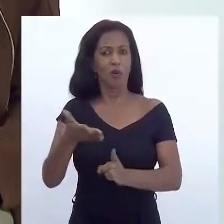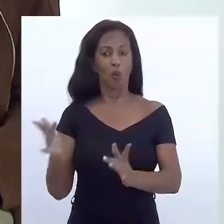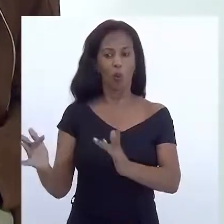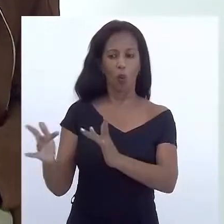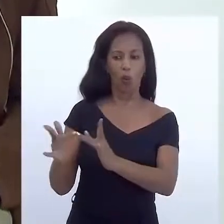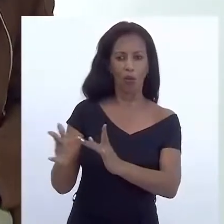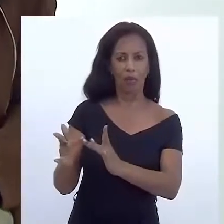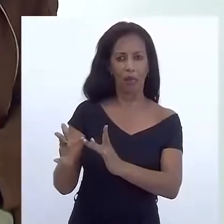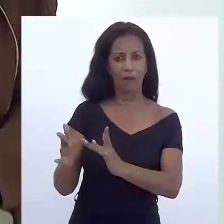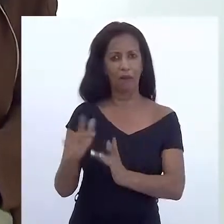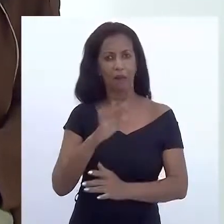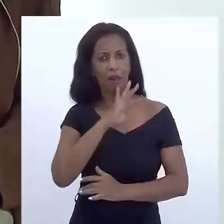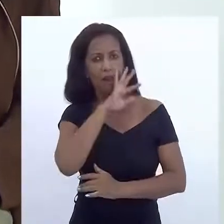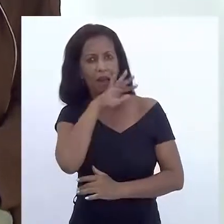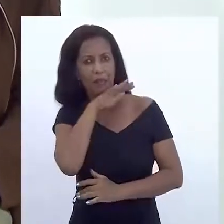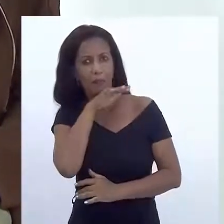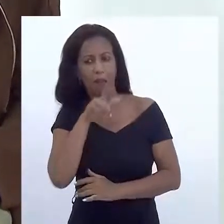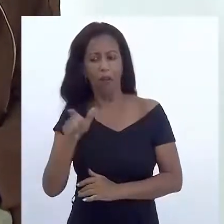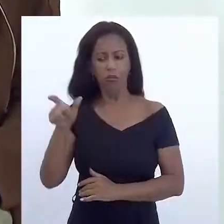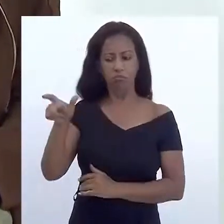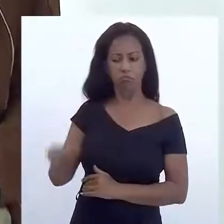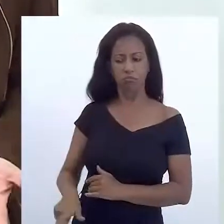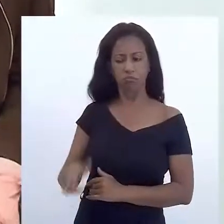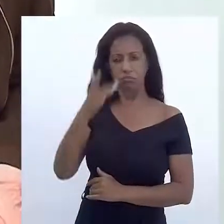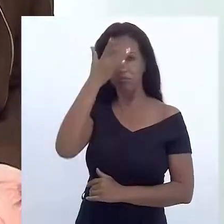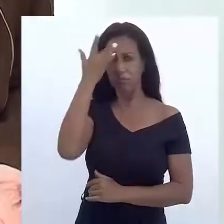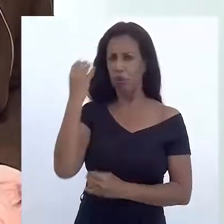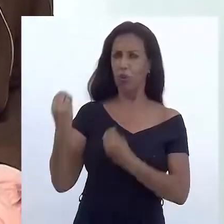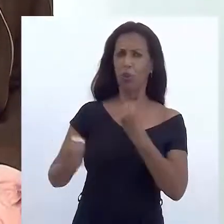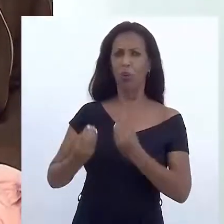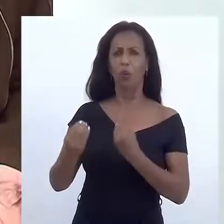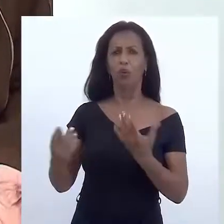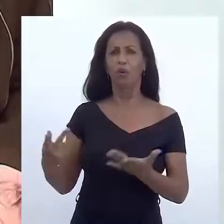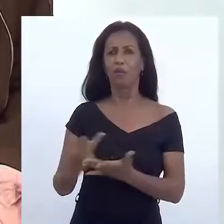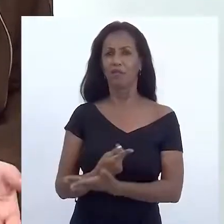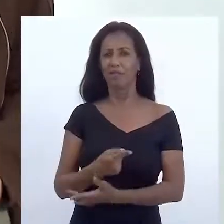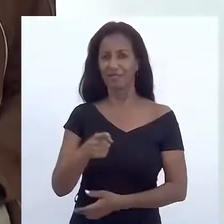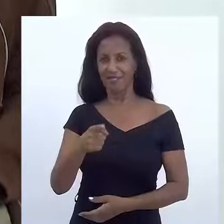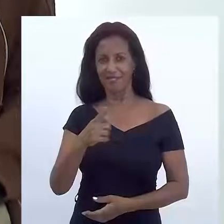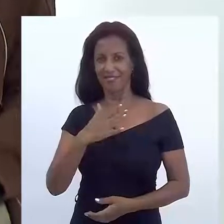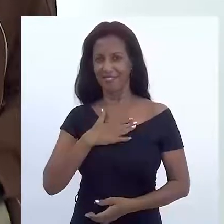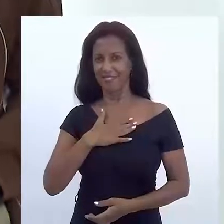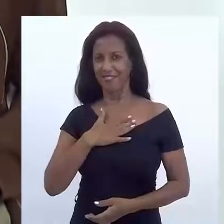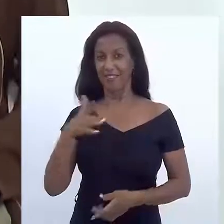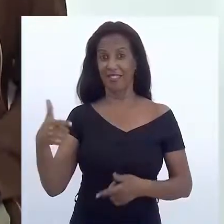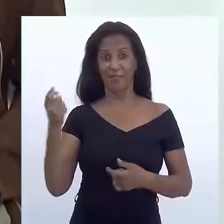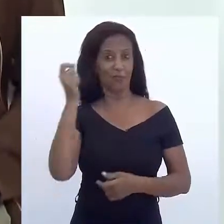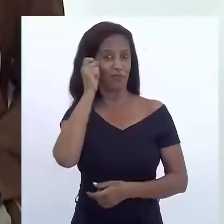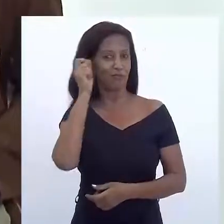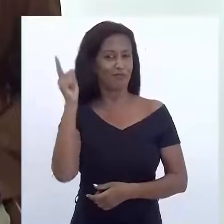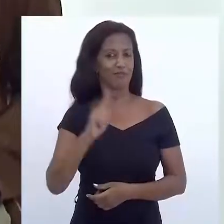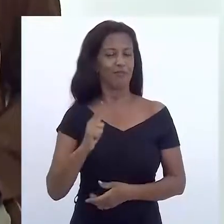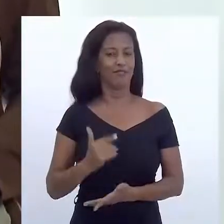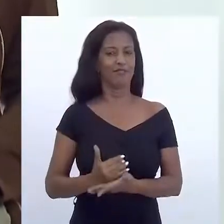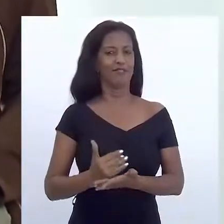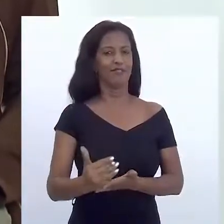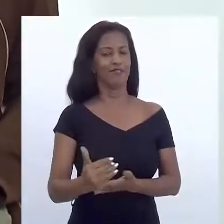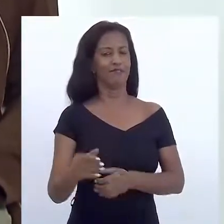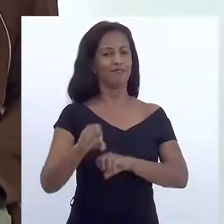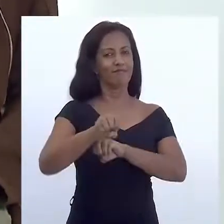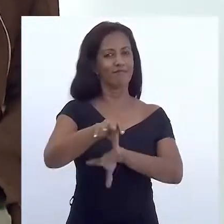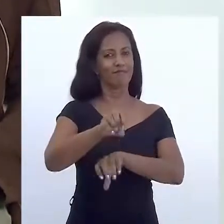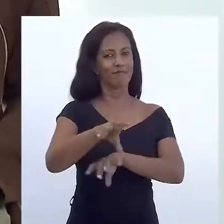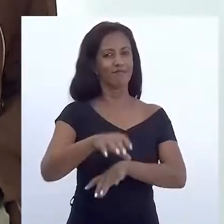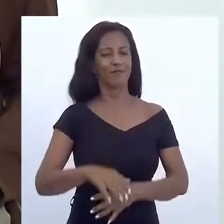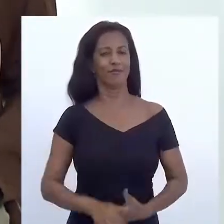no contato de bichos com seres humanos? Como isso é feito? Curtiu? Então fique ligado, está no ar